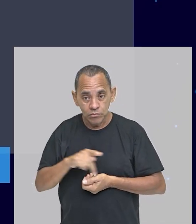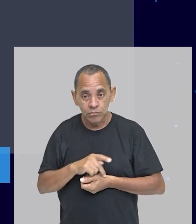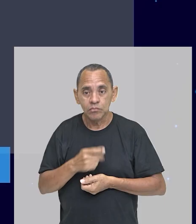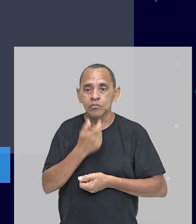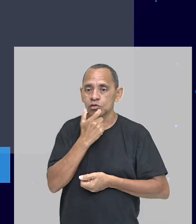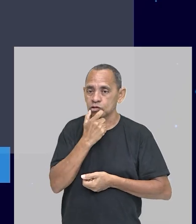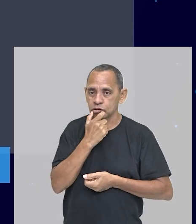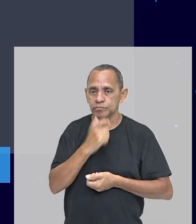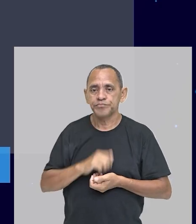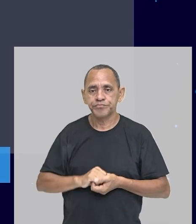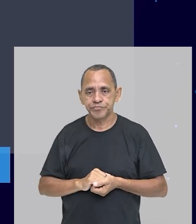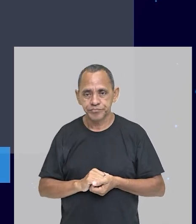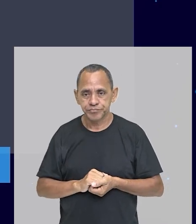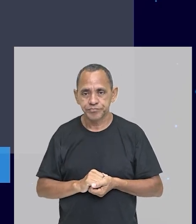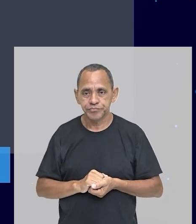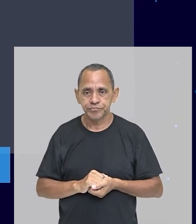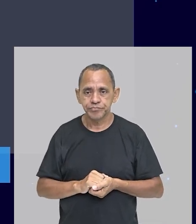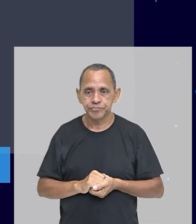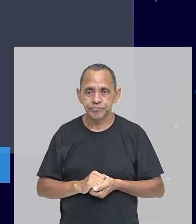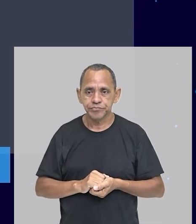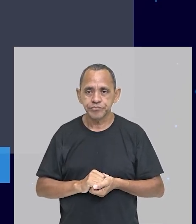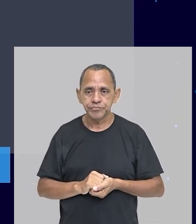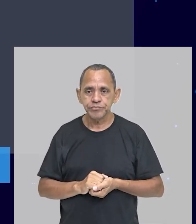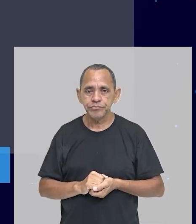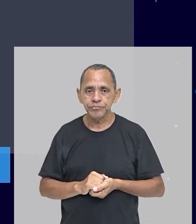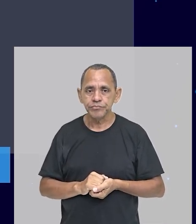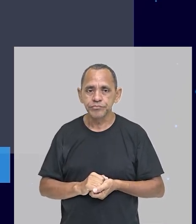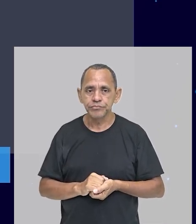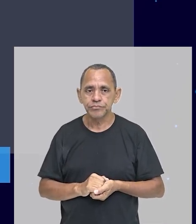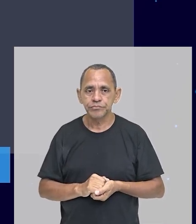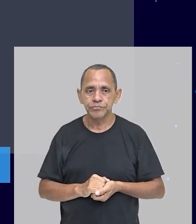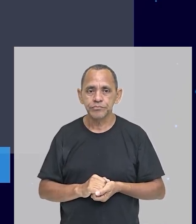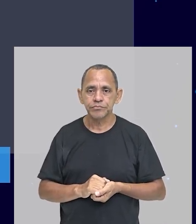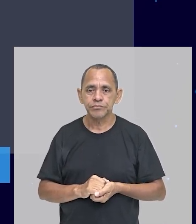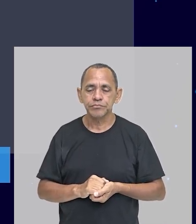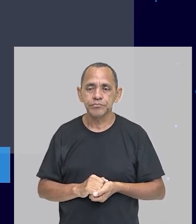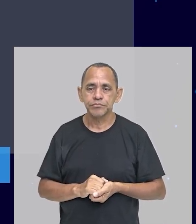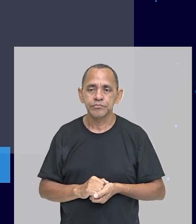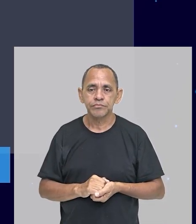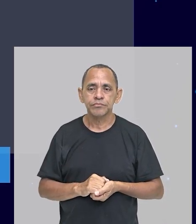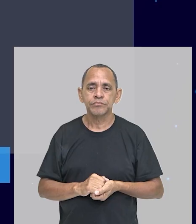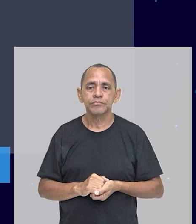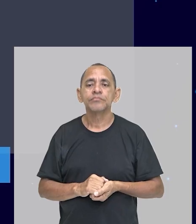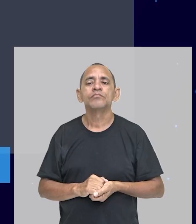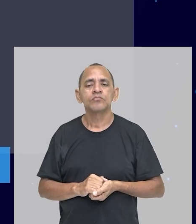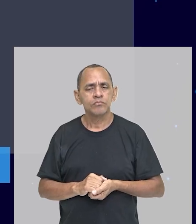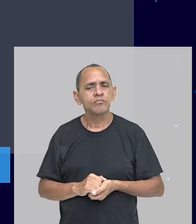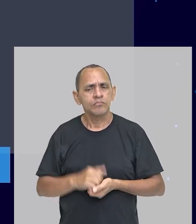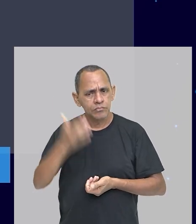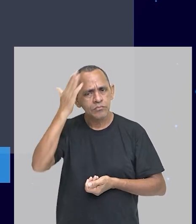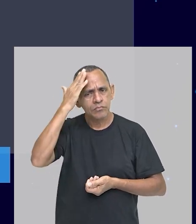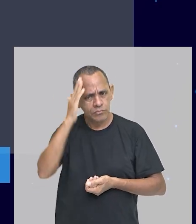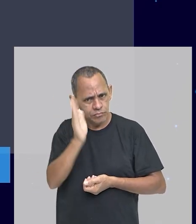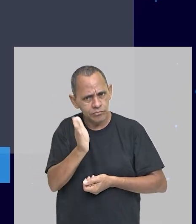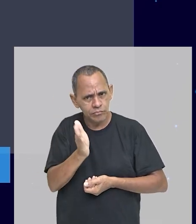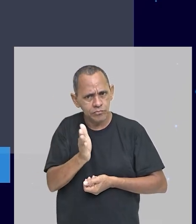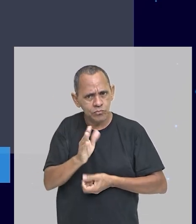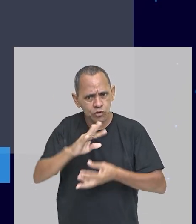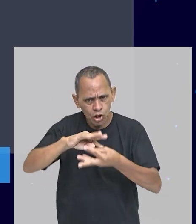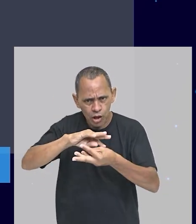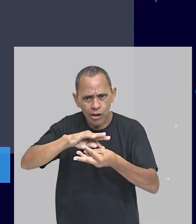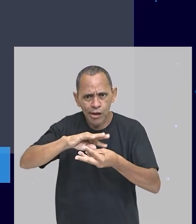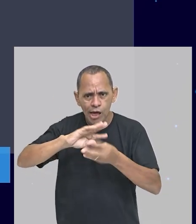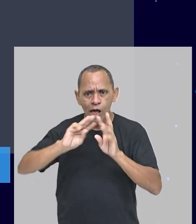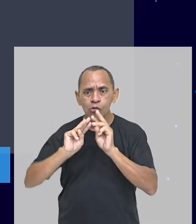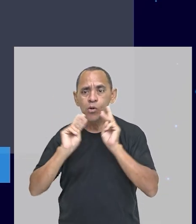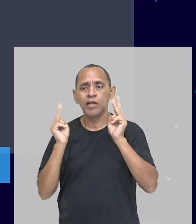universe. Yet their true nature remains a mystery. O que está escrito aqui? Nós sabemos que a matéria escura e a energia